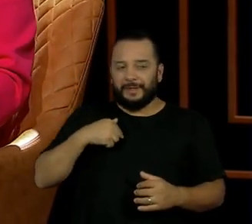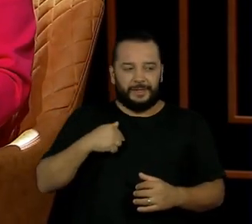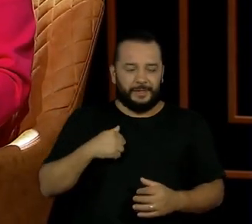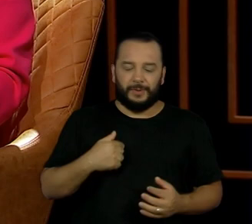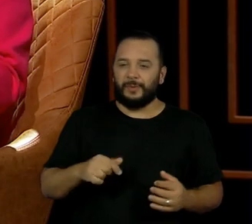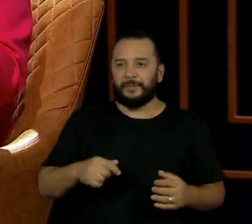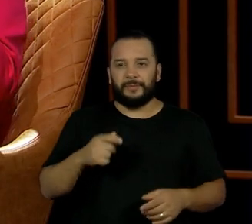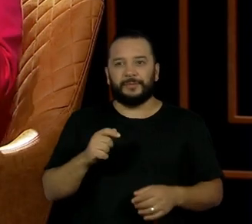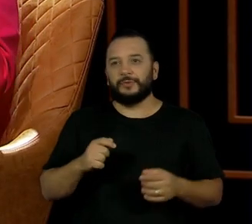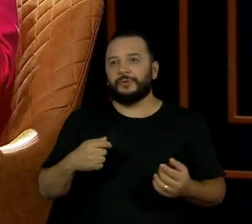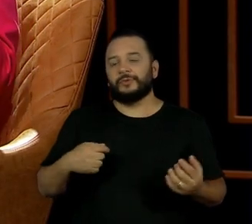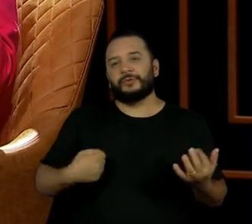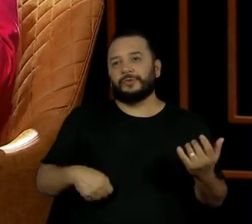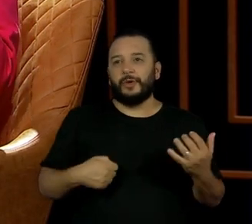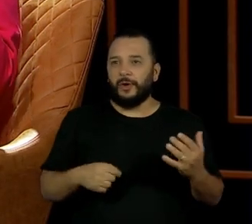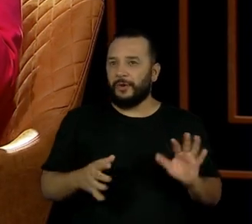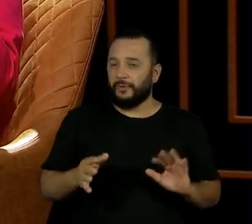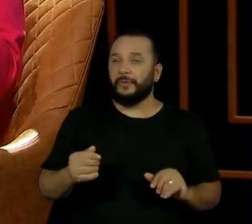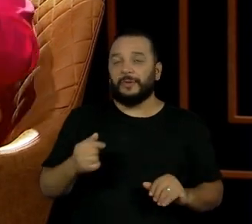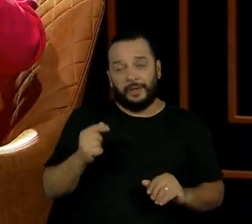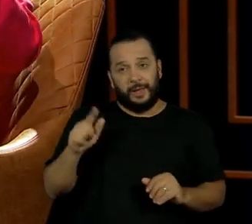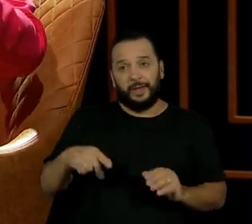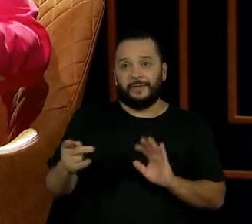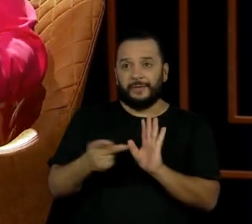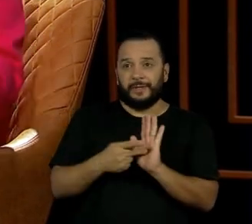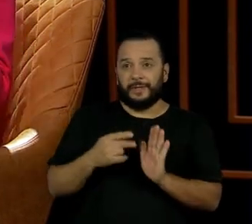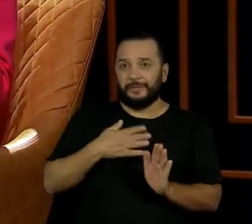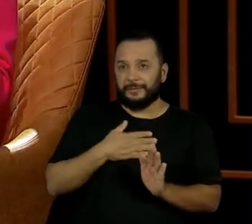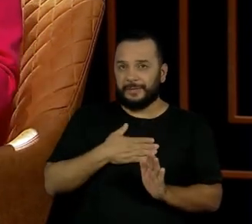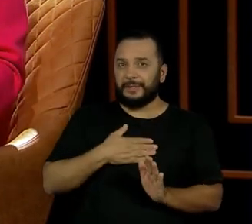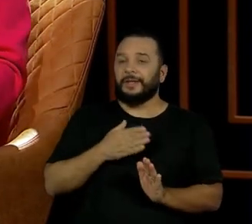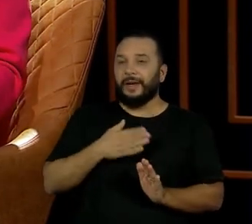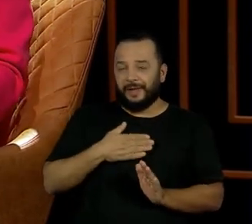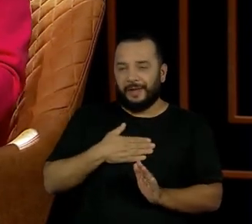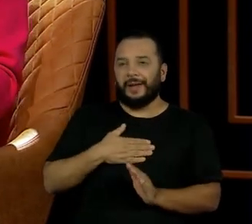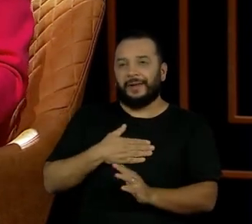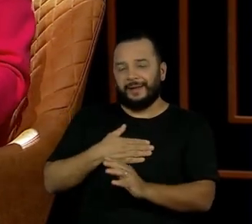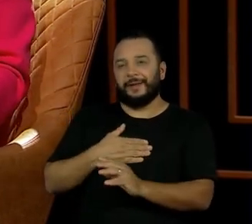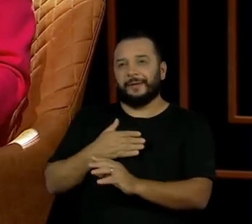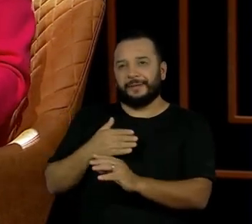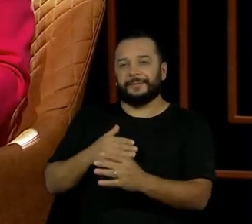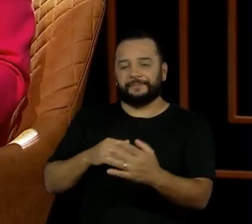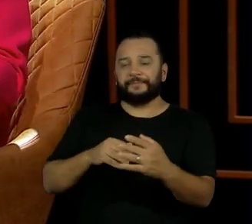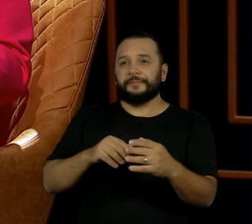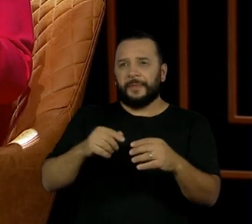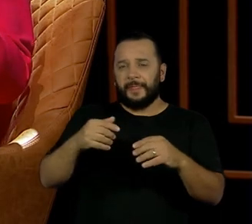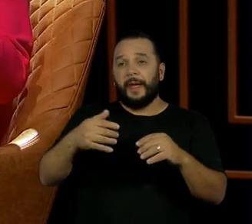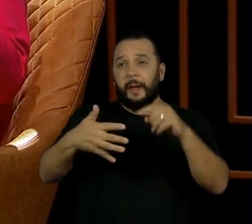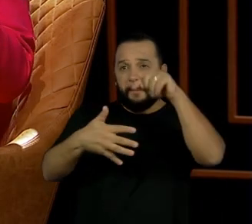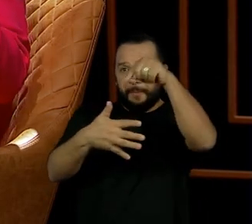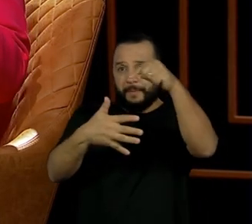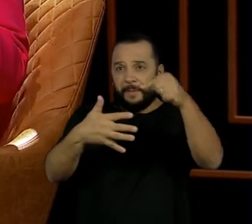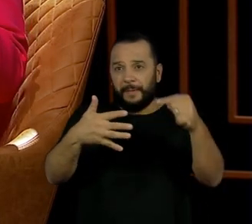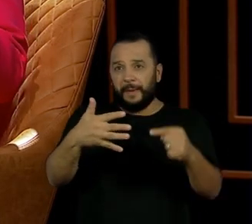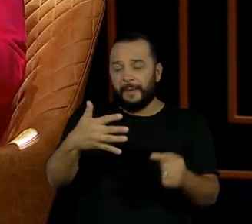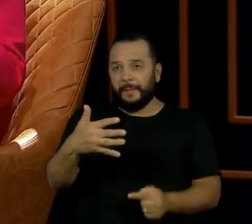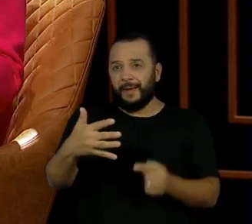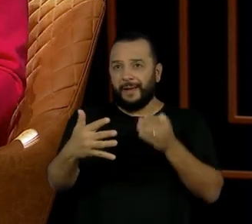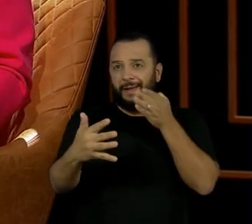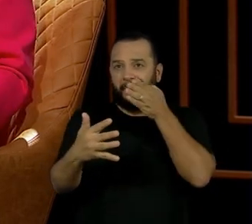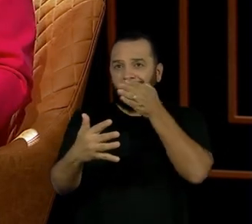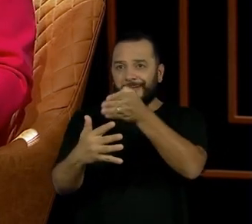muito a minha verdade são as minhas referências é o que me faz tremer